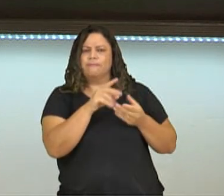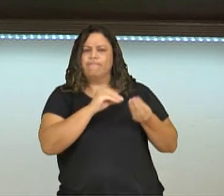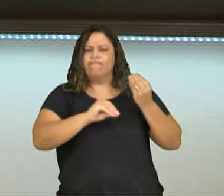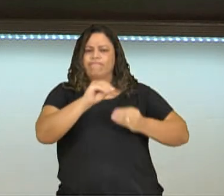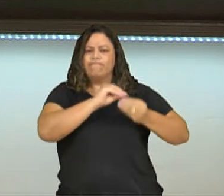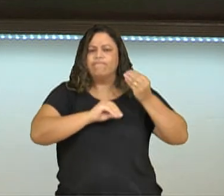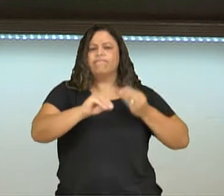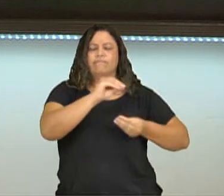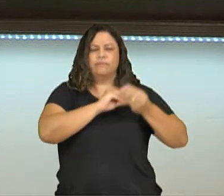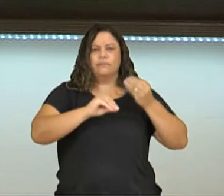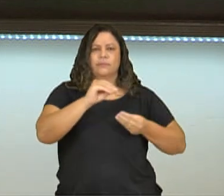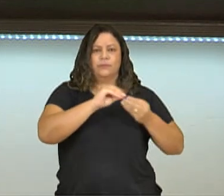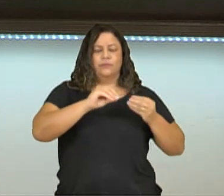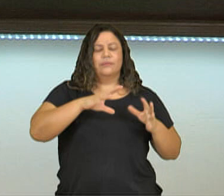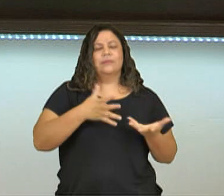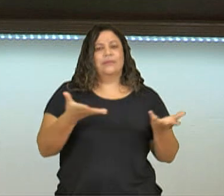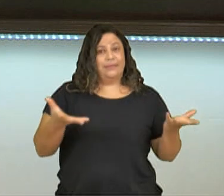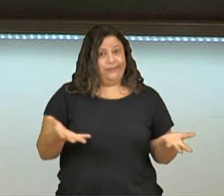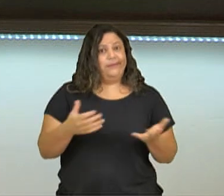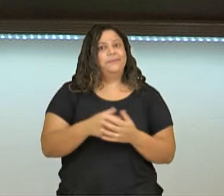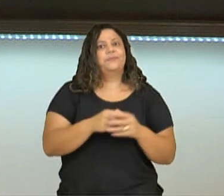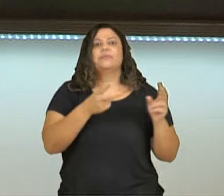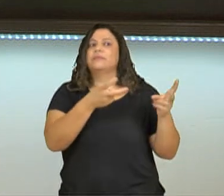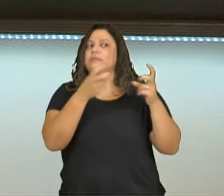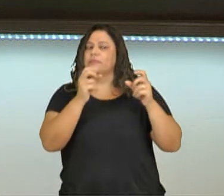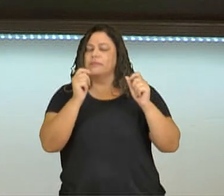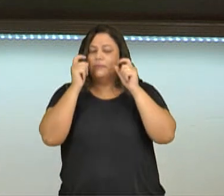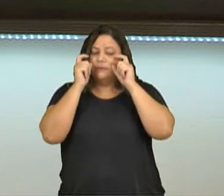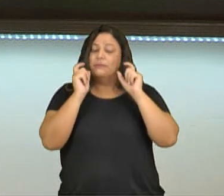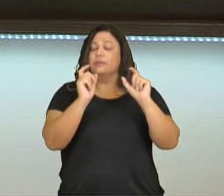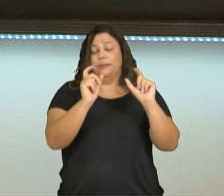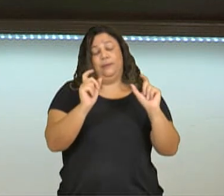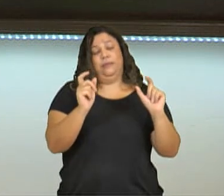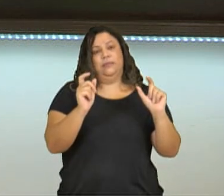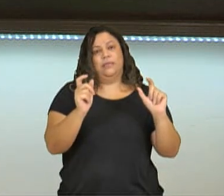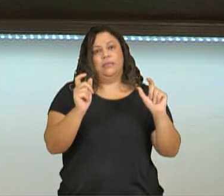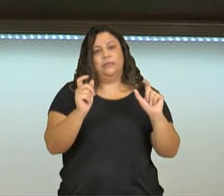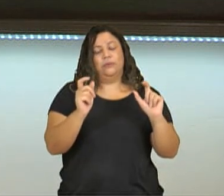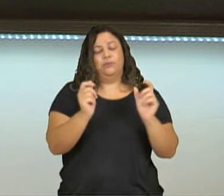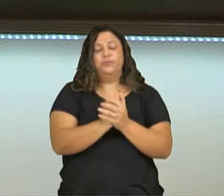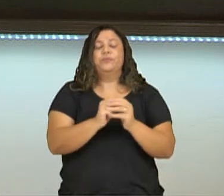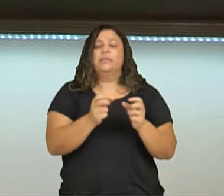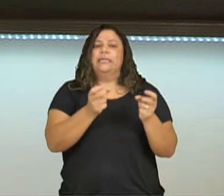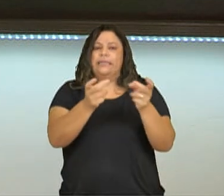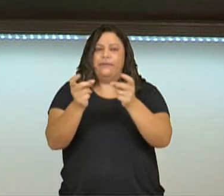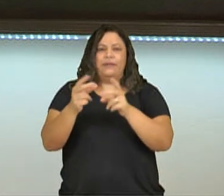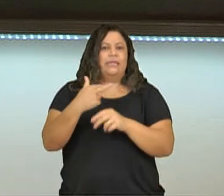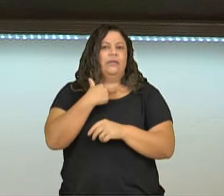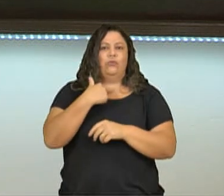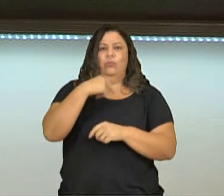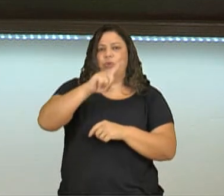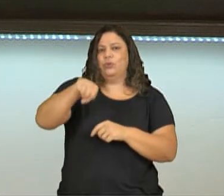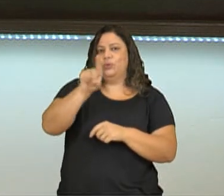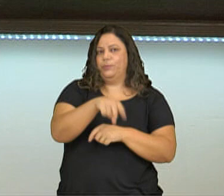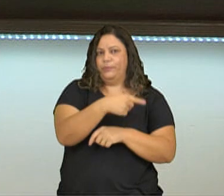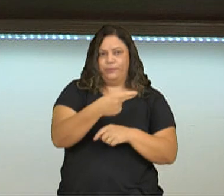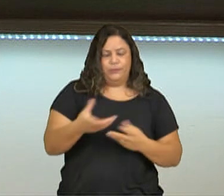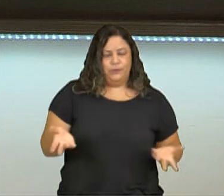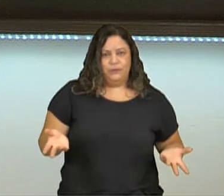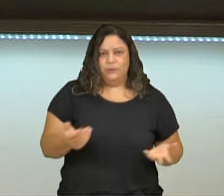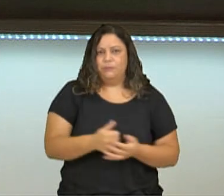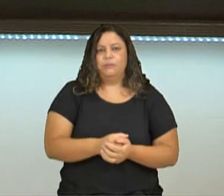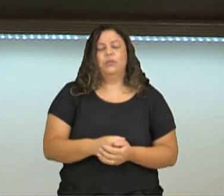contaminante no meio do processo. Então, é preciso retirar do mercado, né? Retirar das farmácias, do supermercado, para